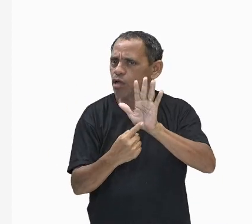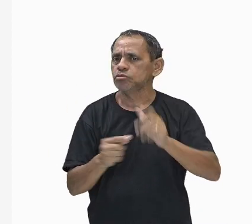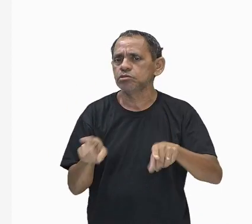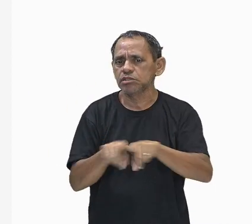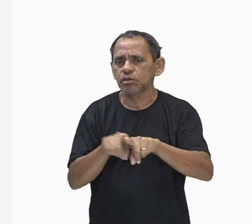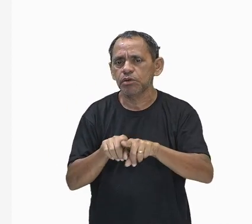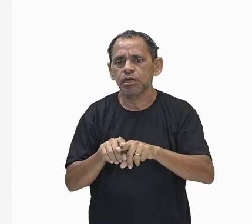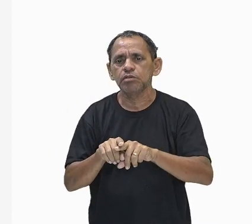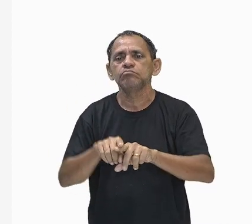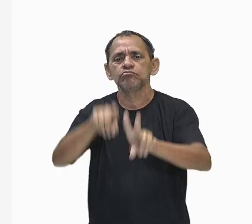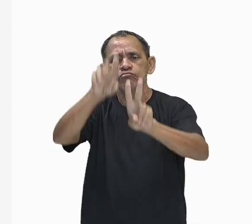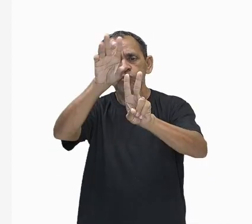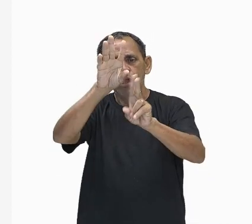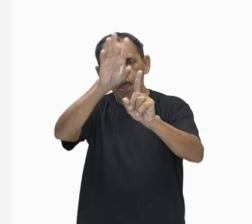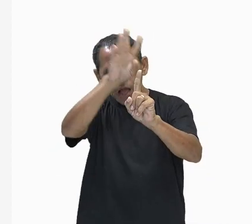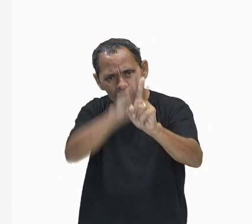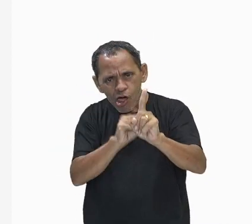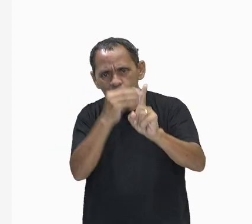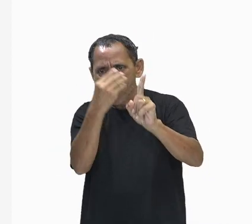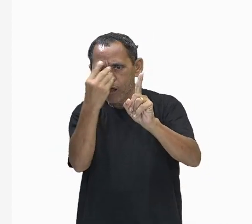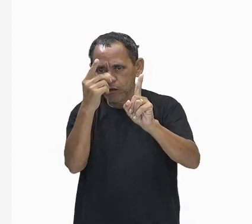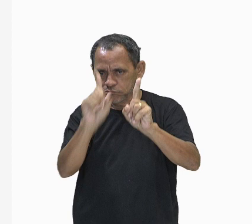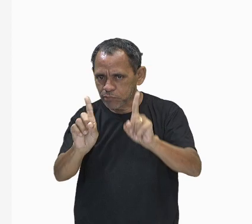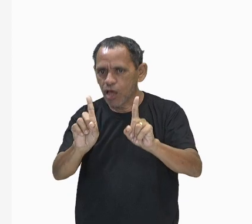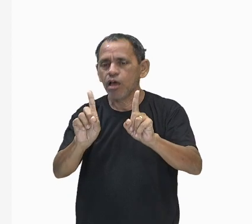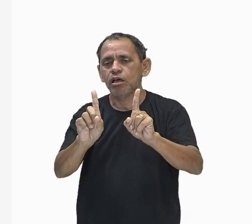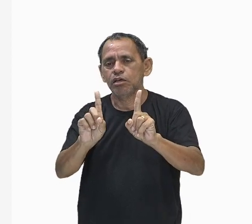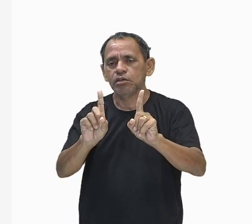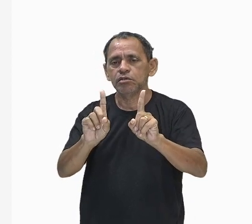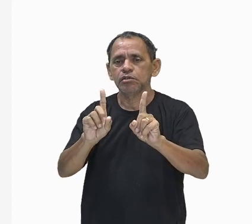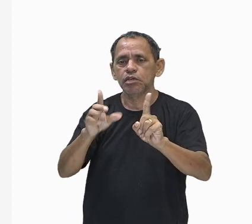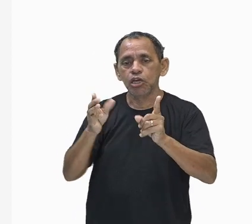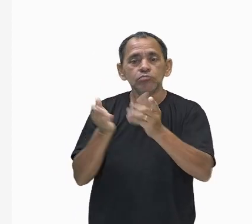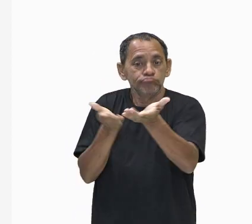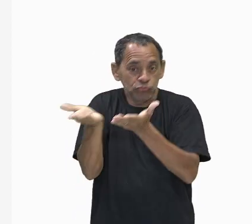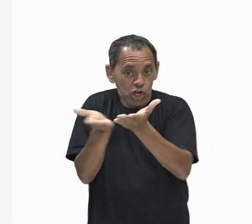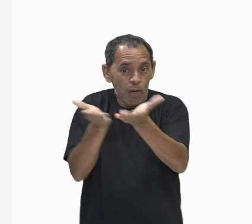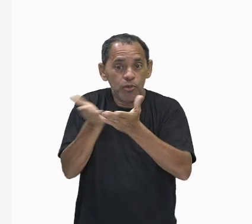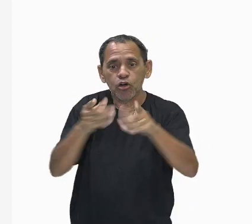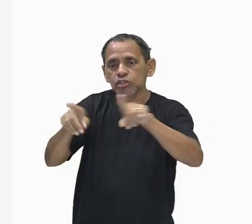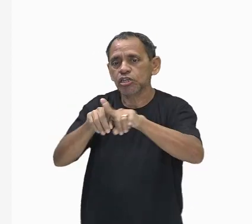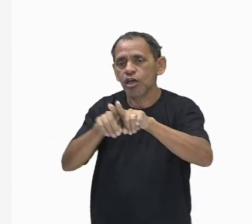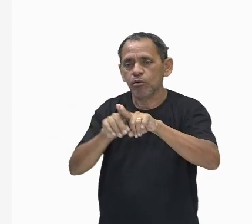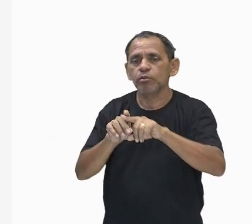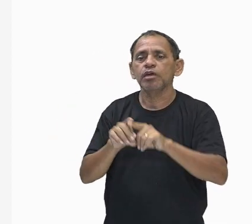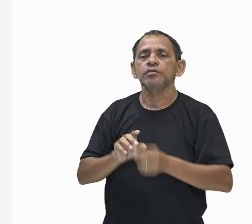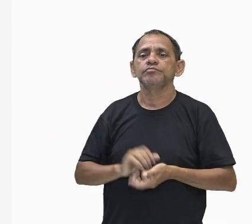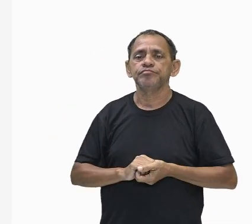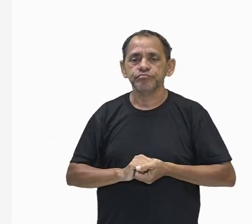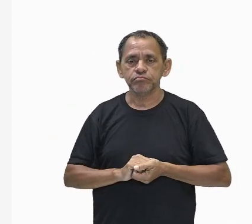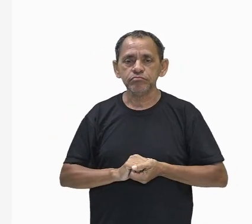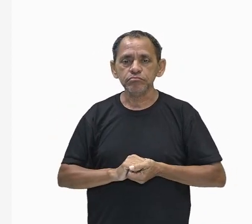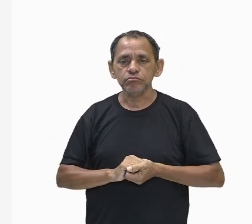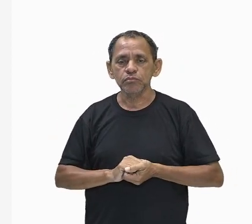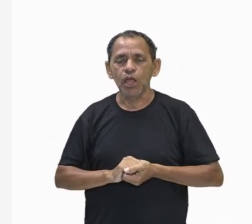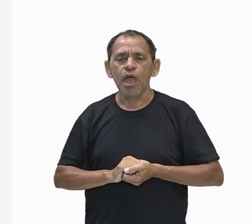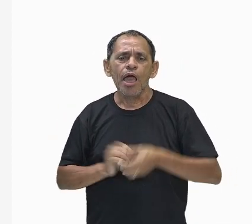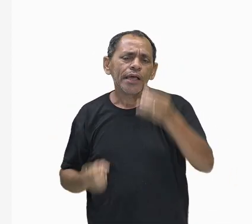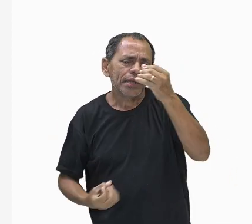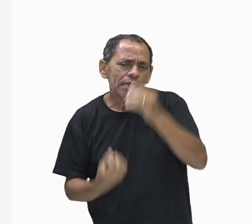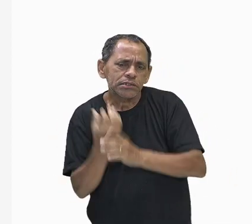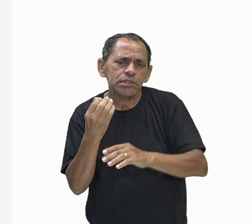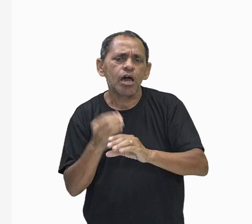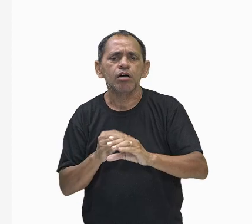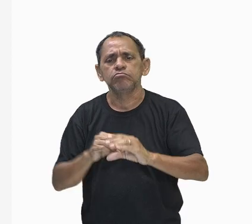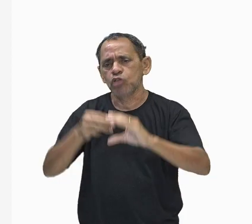clonagem terapêutica, que vai ser a criação de células-tronco para fins terapêuticos. Dê um close